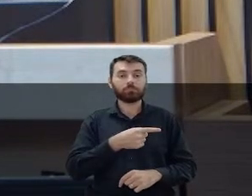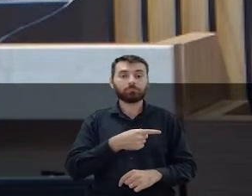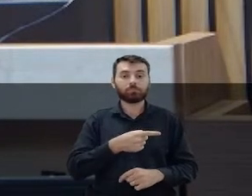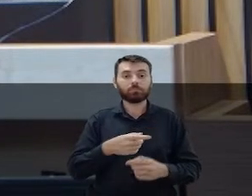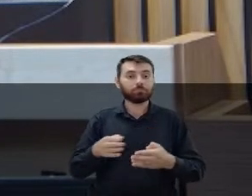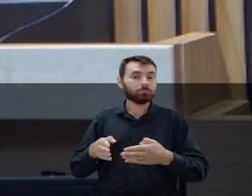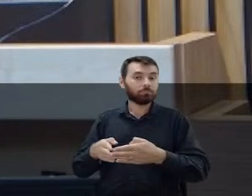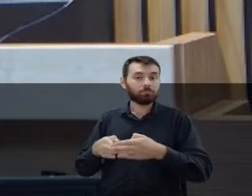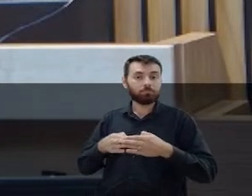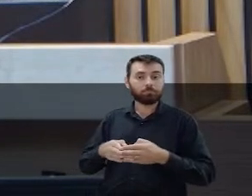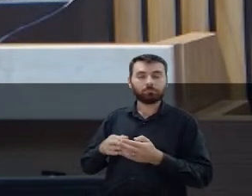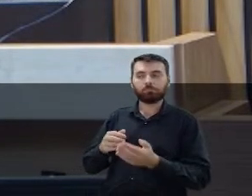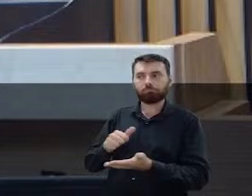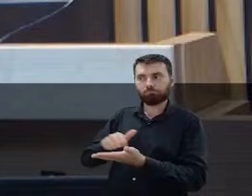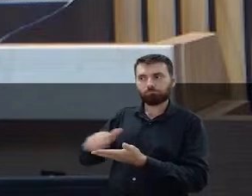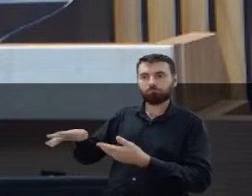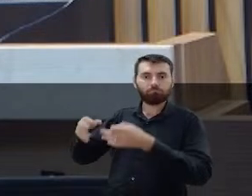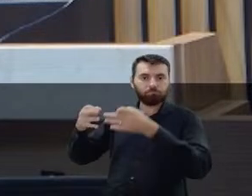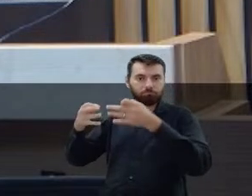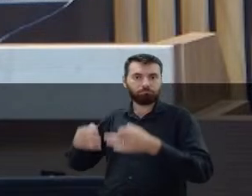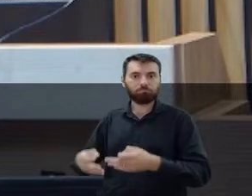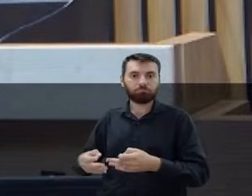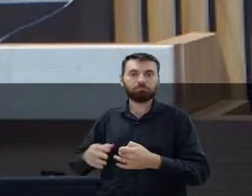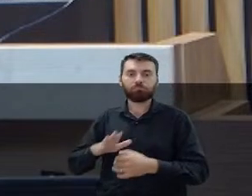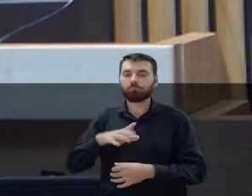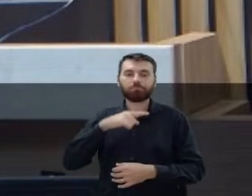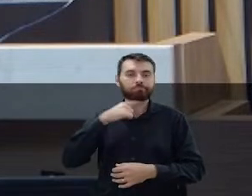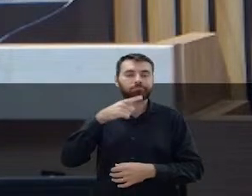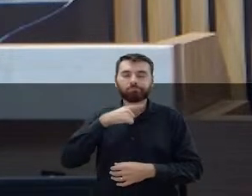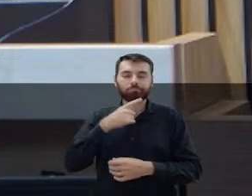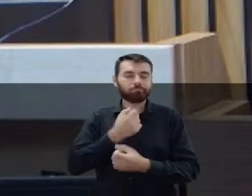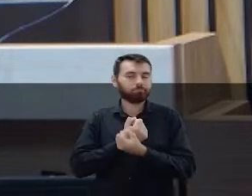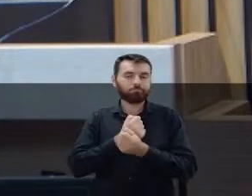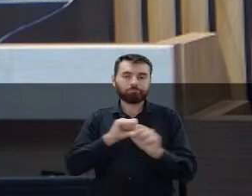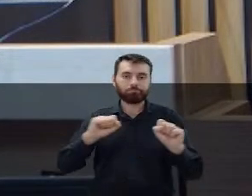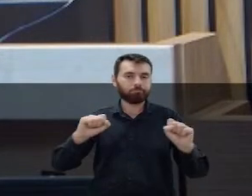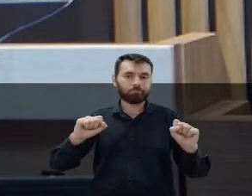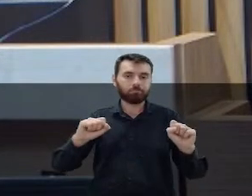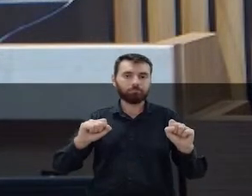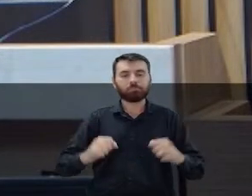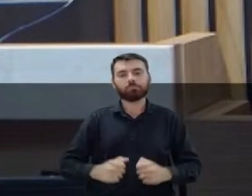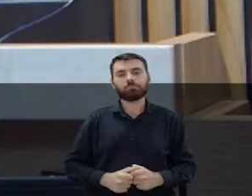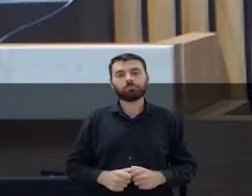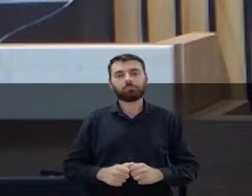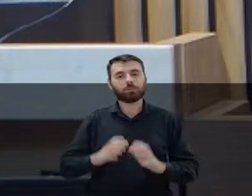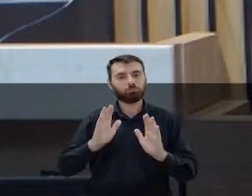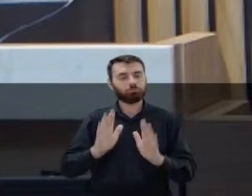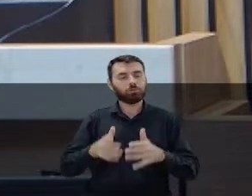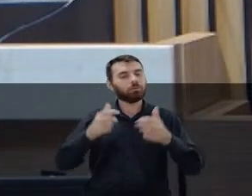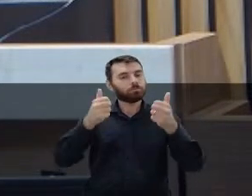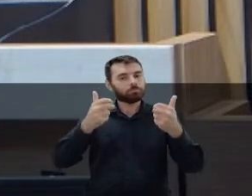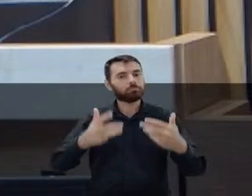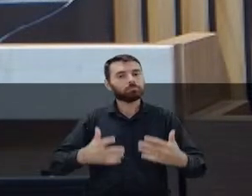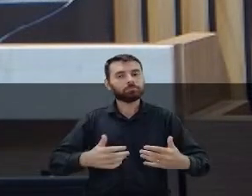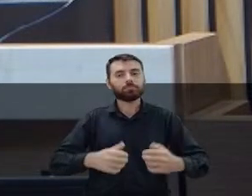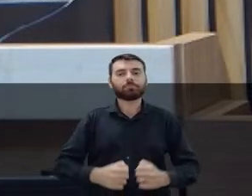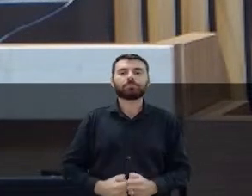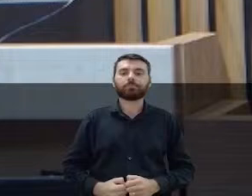modalidade de justa causa, o que se revelou inviável e impossível, conforme discorrido acima.